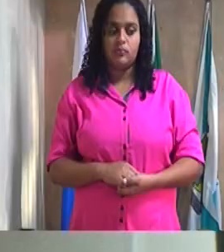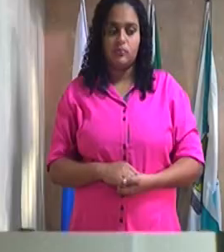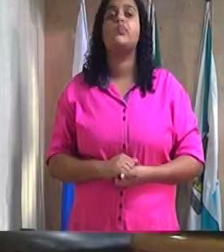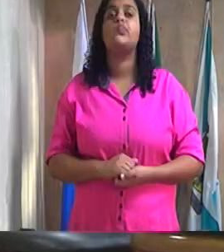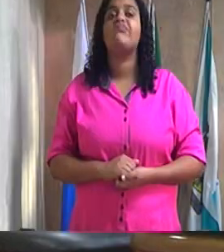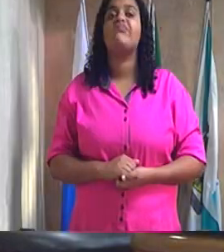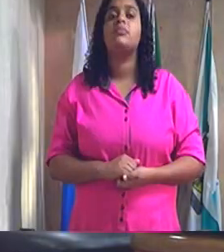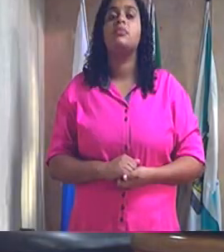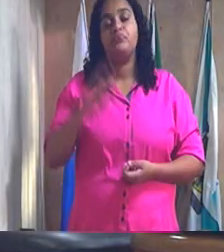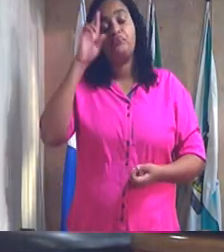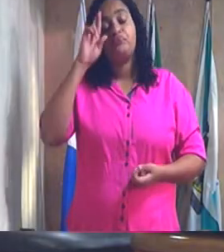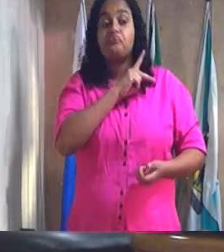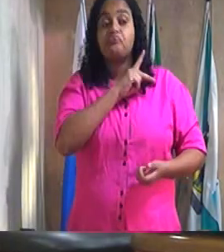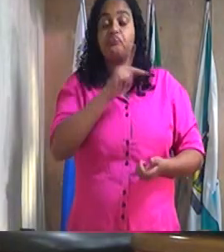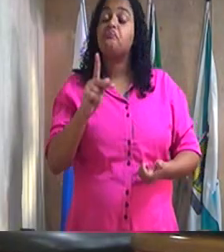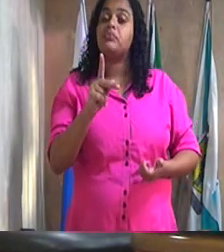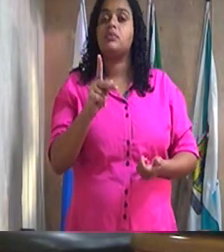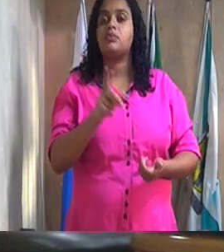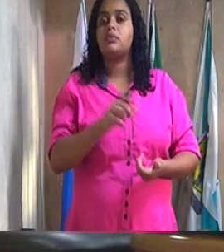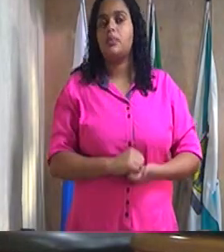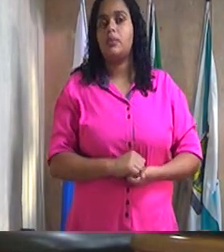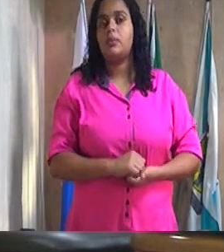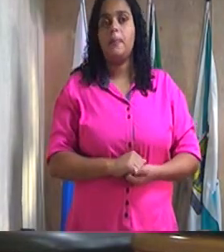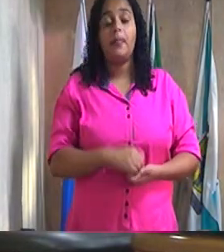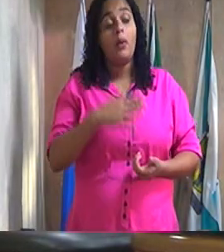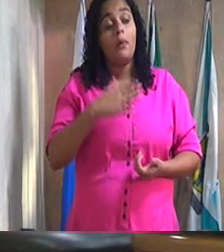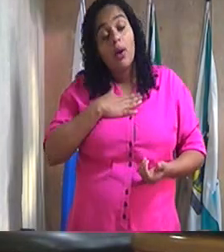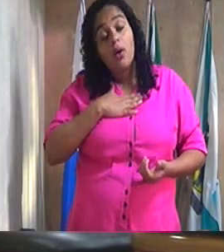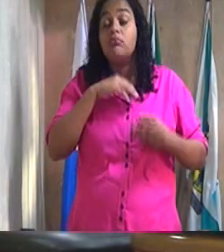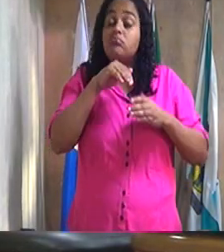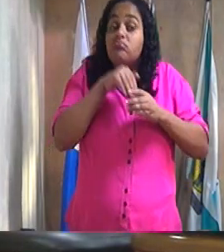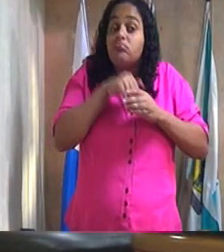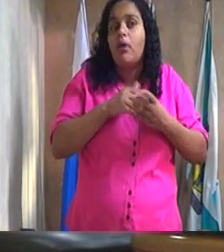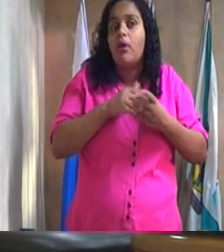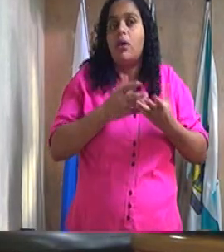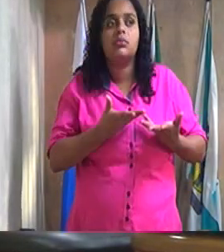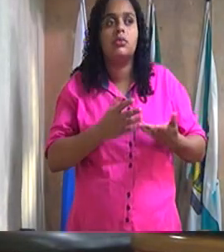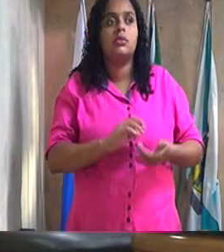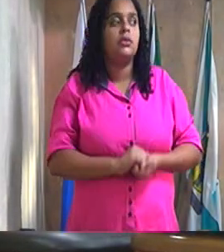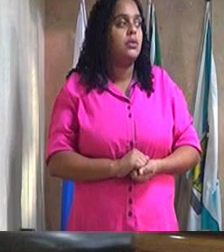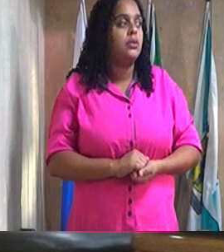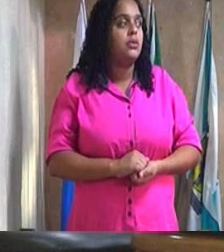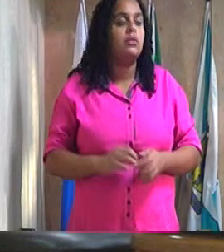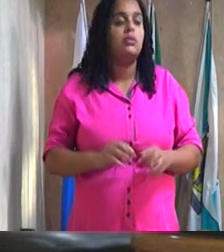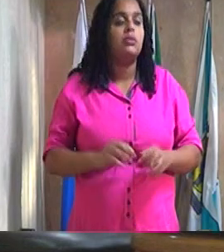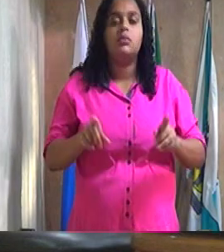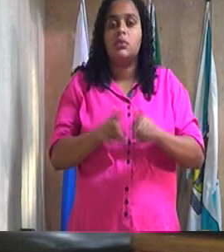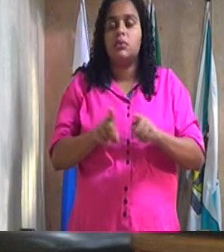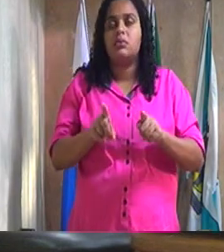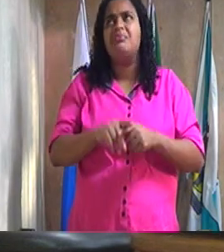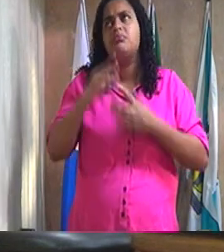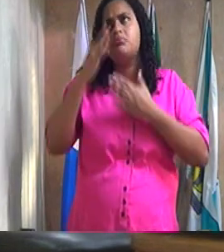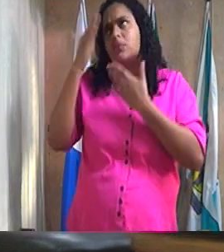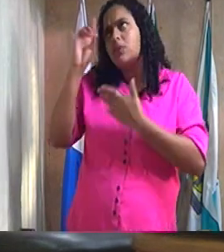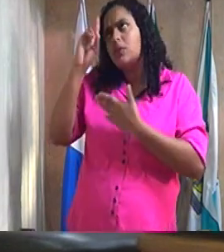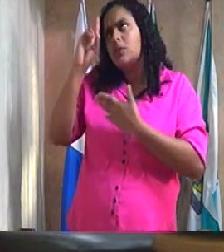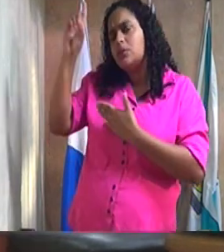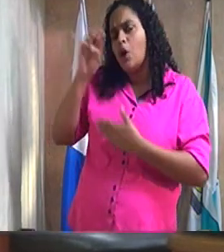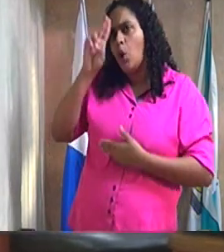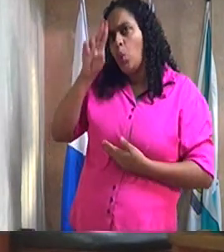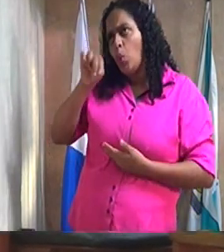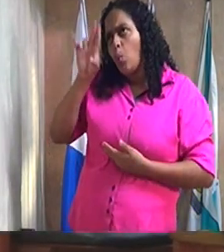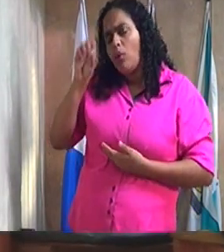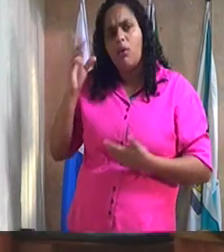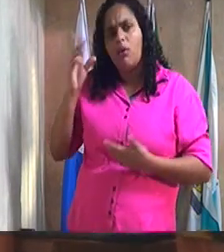Senhor presidente, o meu voto é em favor. Esse país, graças a Deus, nunca vai ser